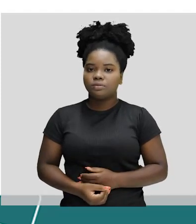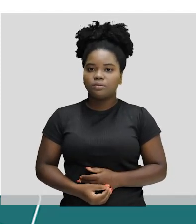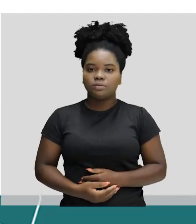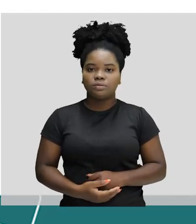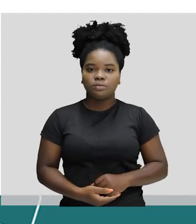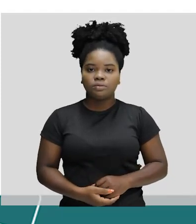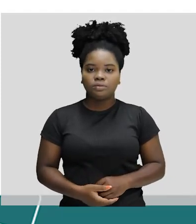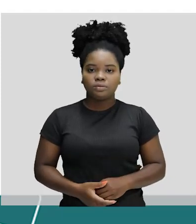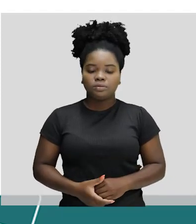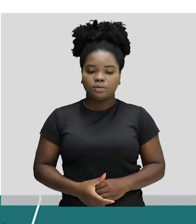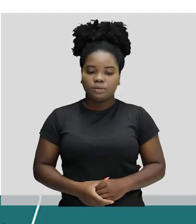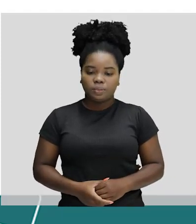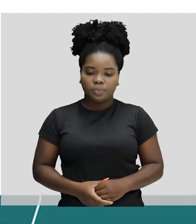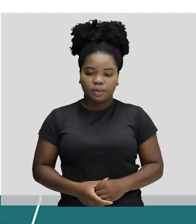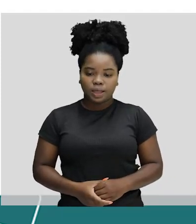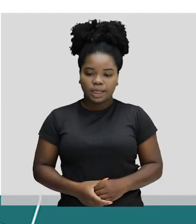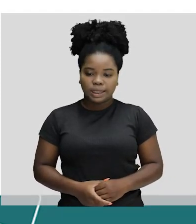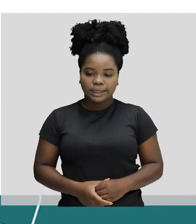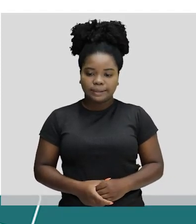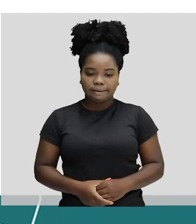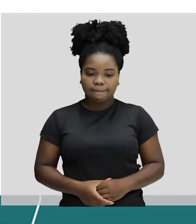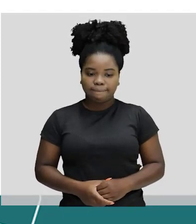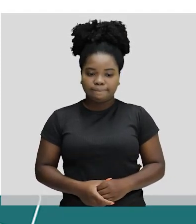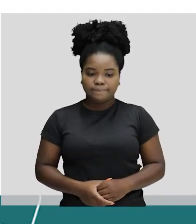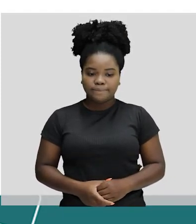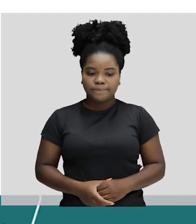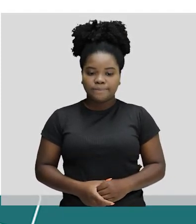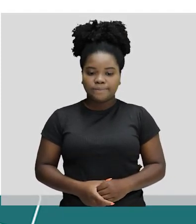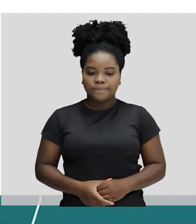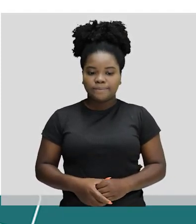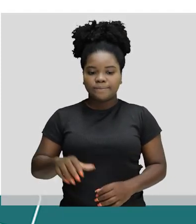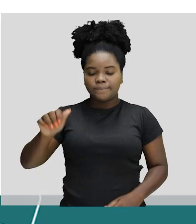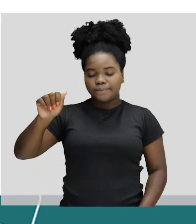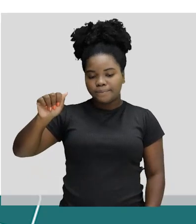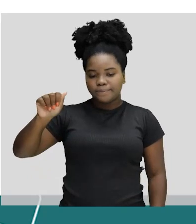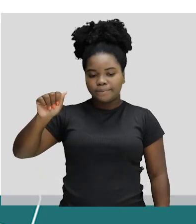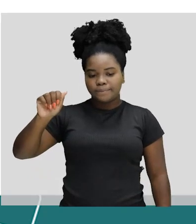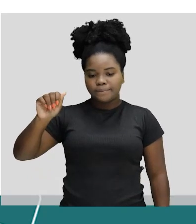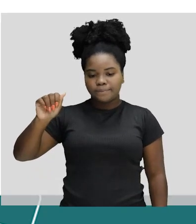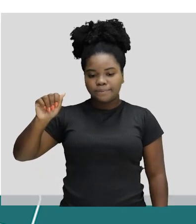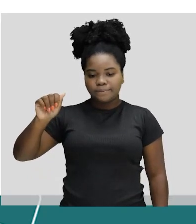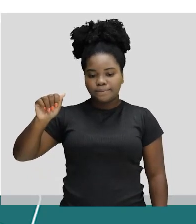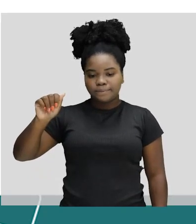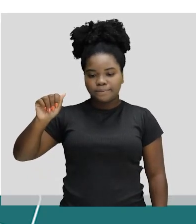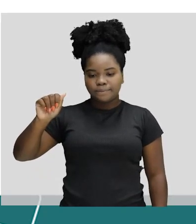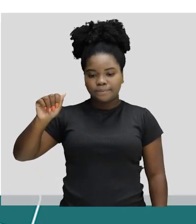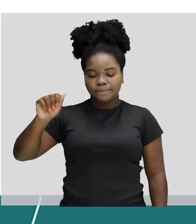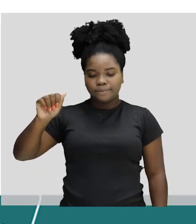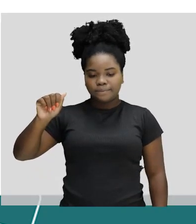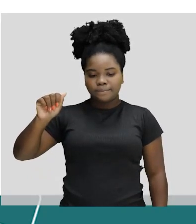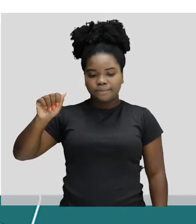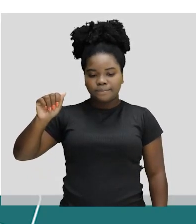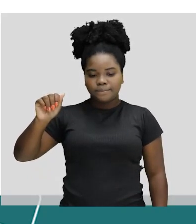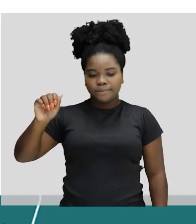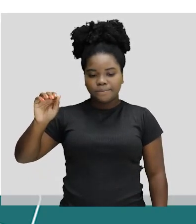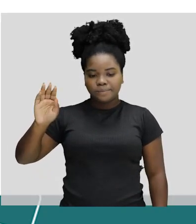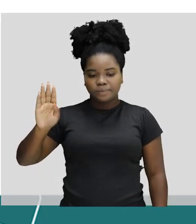melhores fregueses. Os melhores encontram-se no grau comparativo de